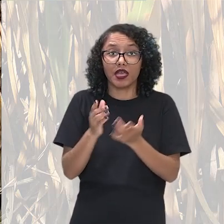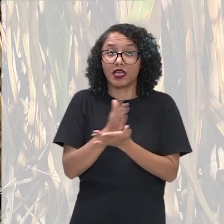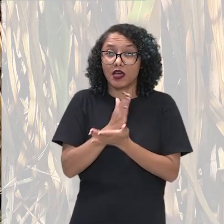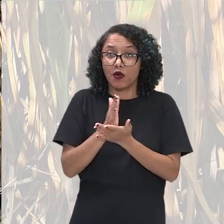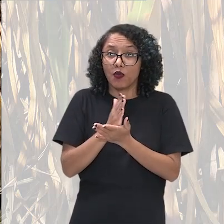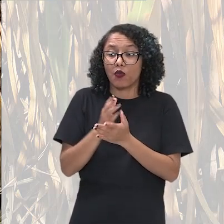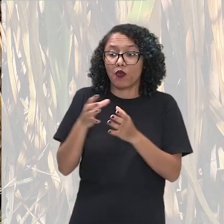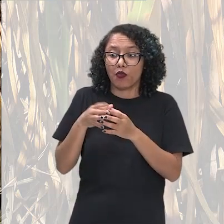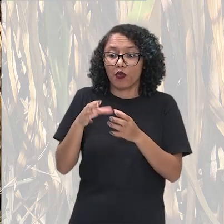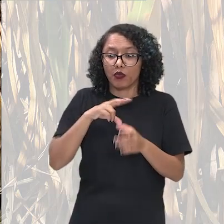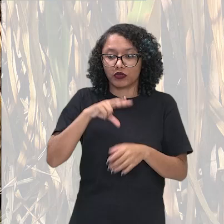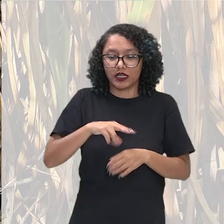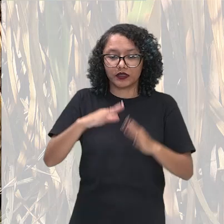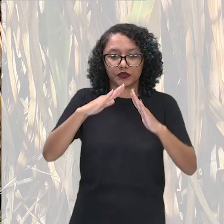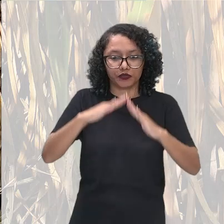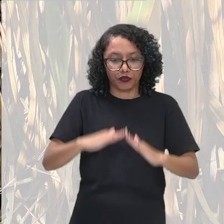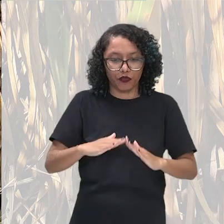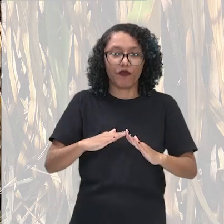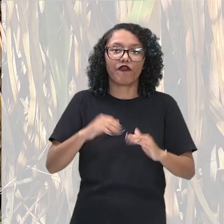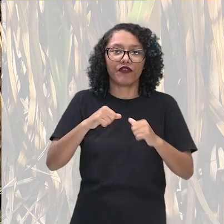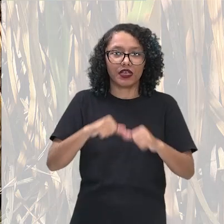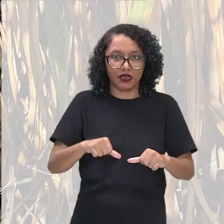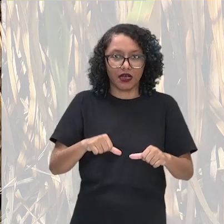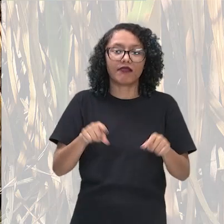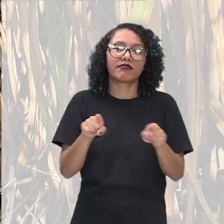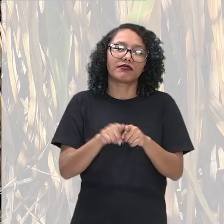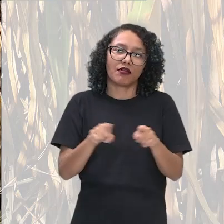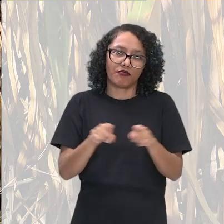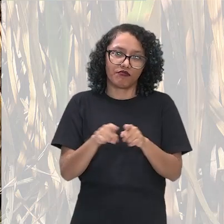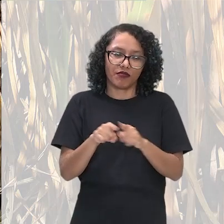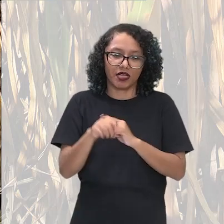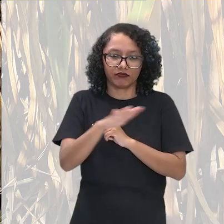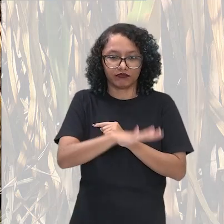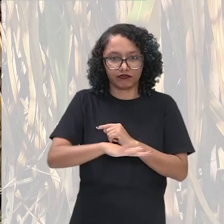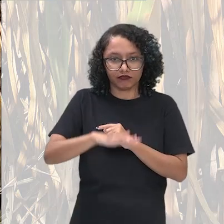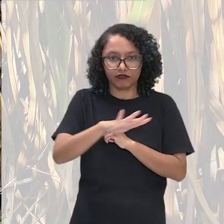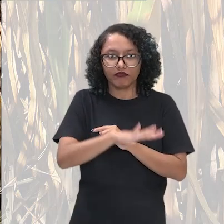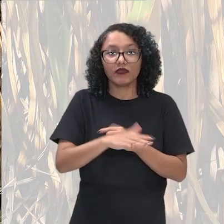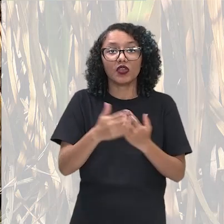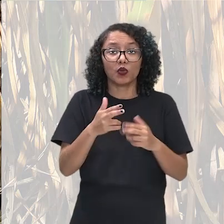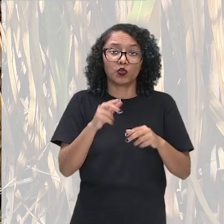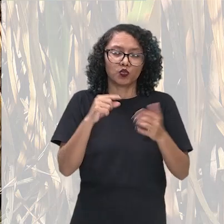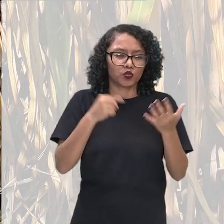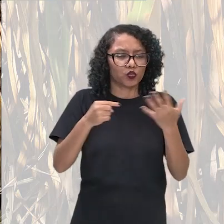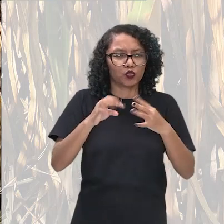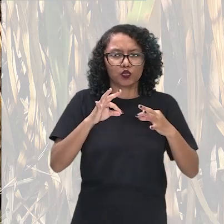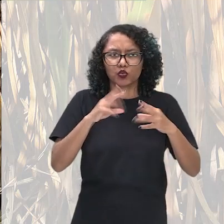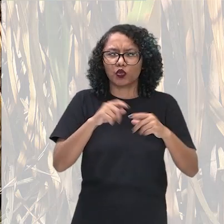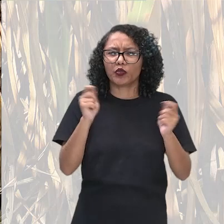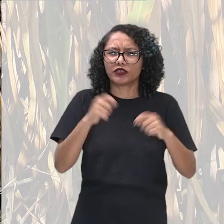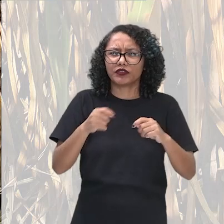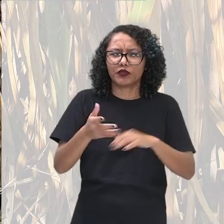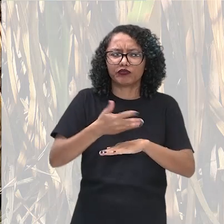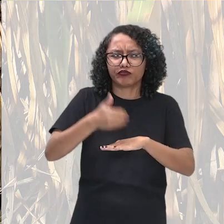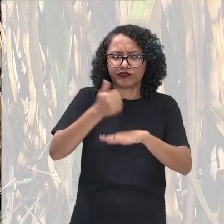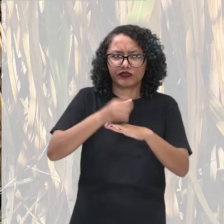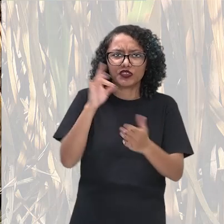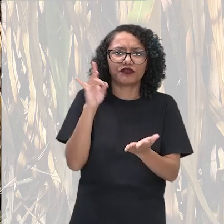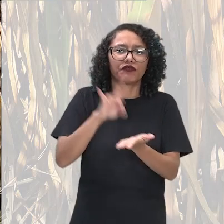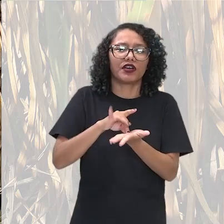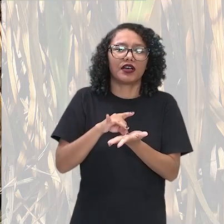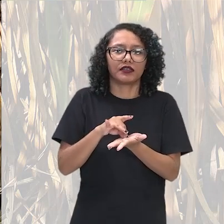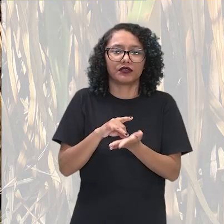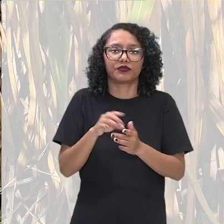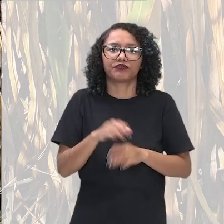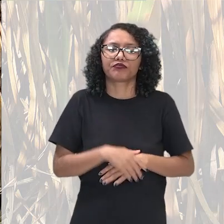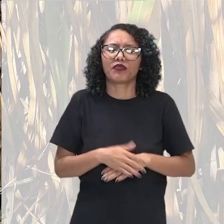região. Então, tudo isso vai contribuir para que a terra seja efetivamente colonizada. Quando se fala de colonização, quer